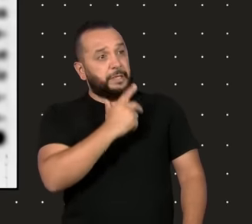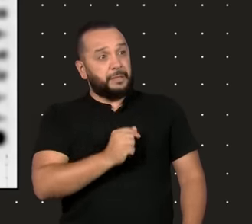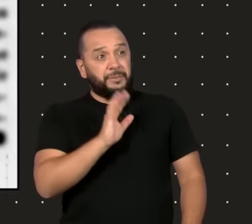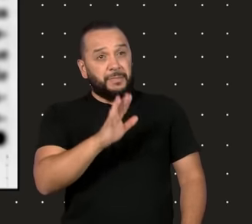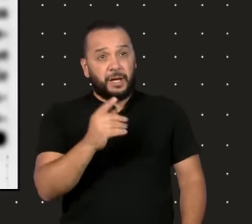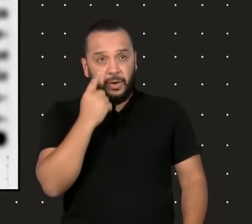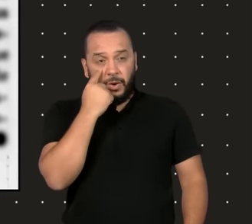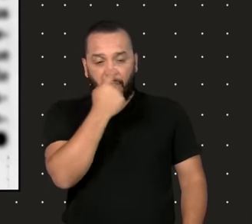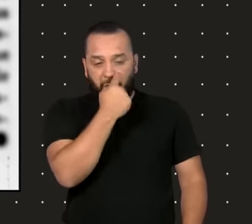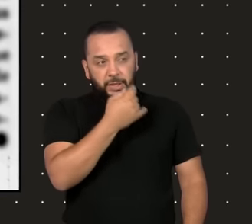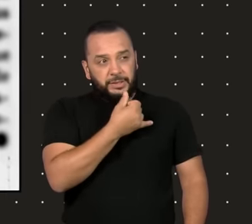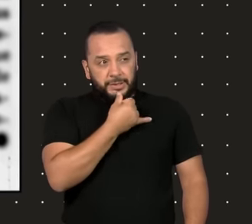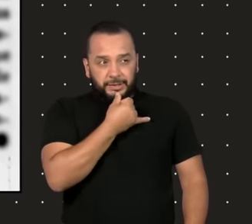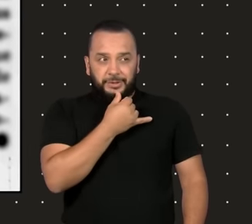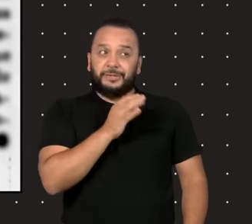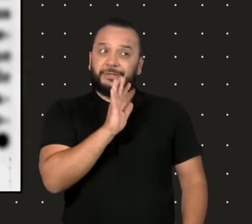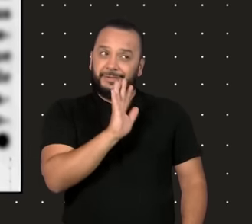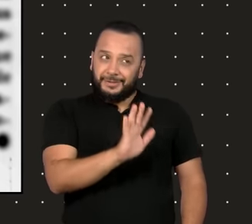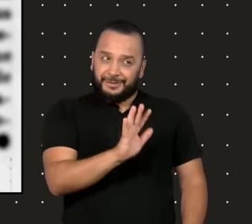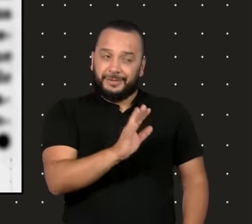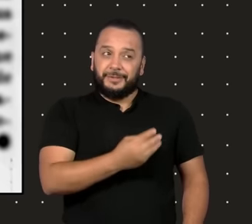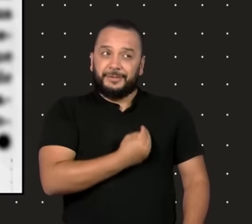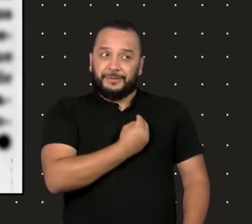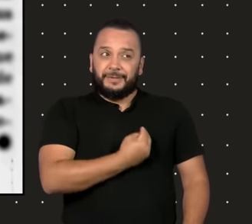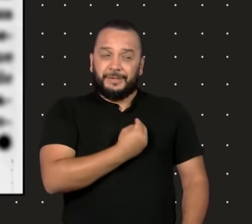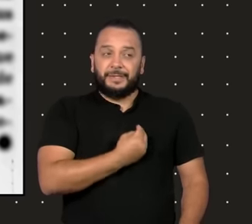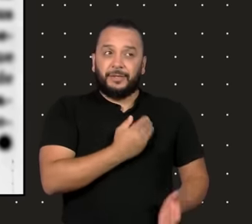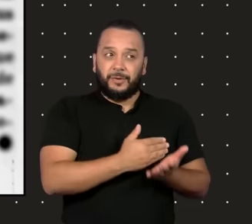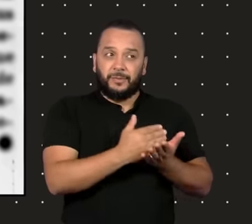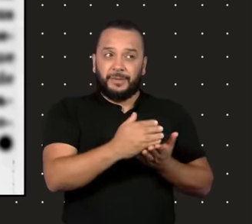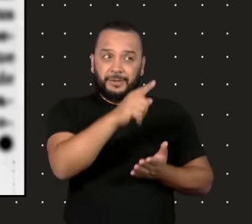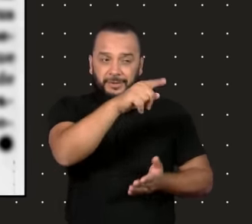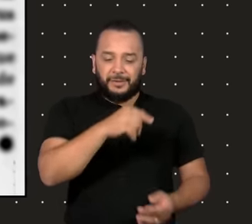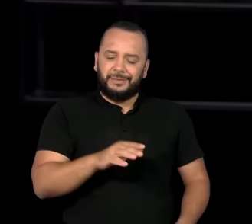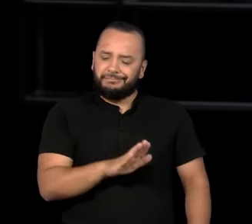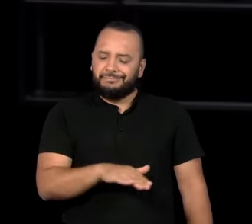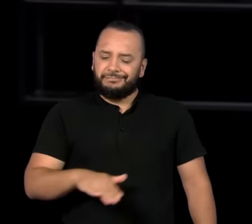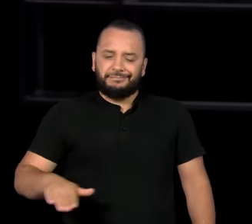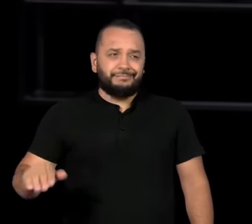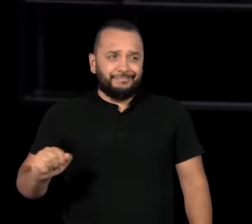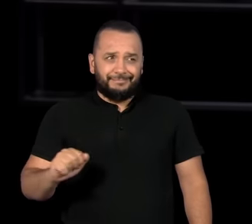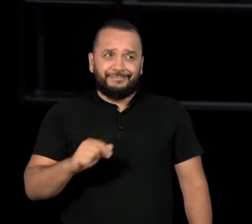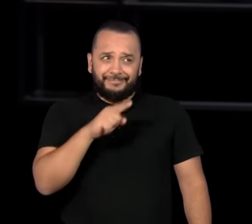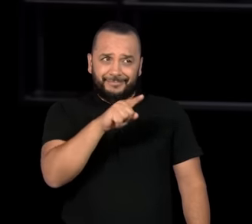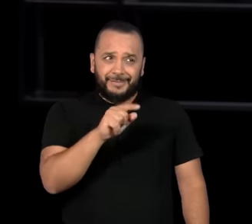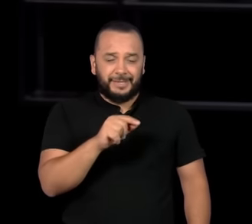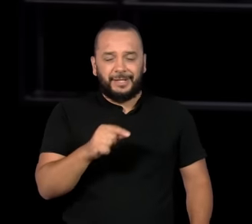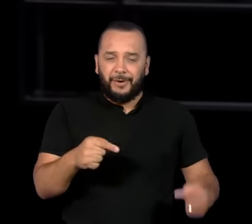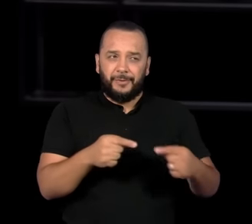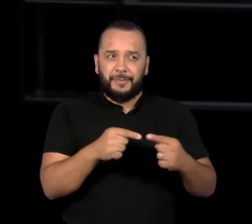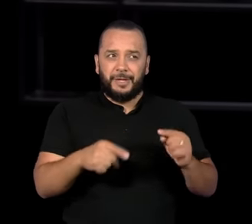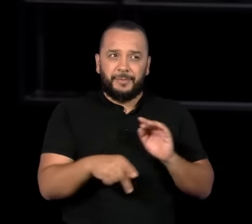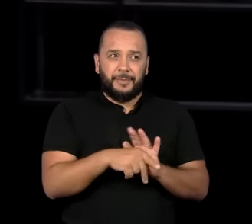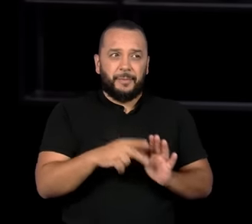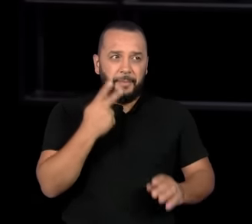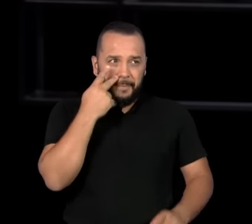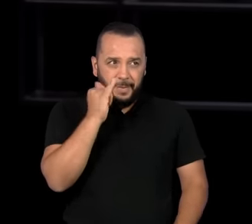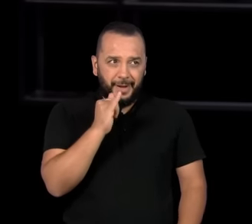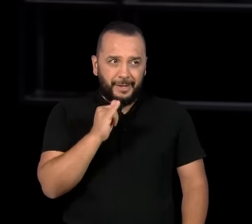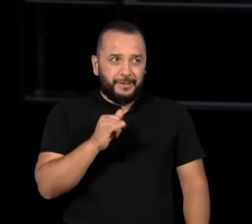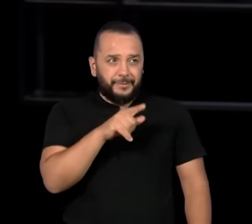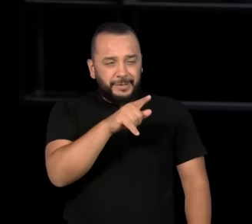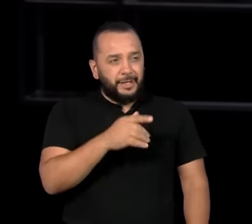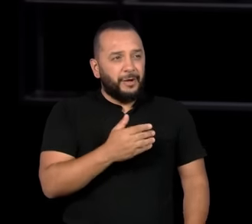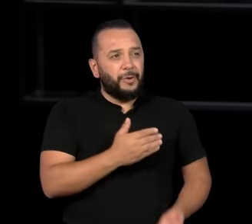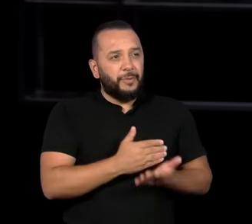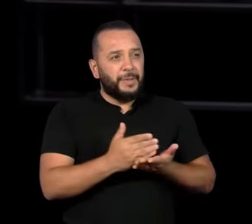Mas a verdade é que tua vida artística começou mesmo lá na infância e muito tem a ver com seus pais. Sim. Então, para a gente começar o